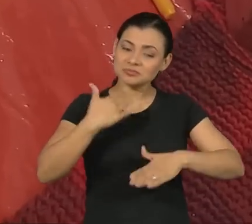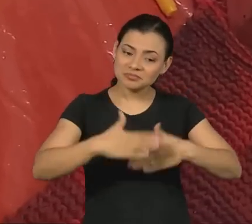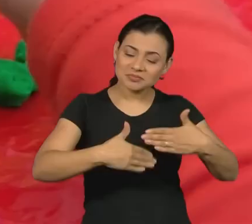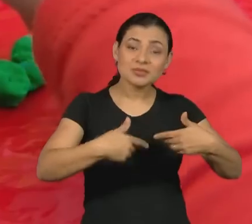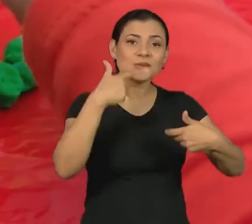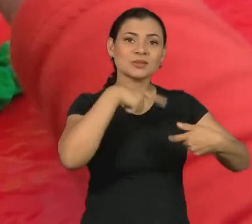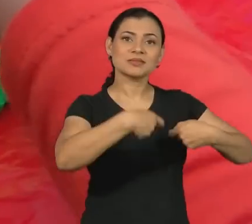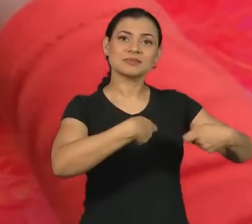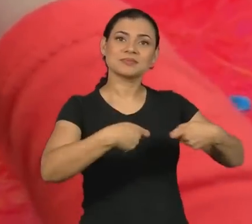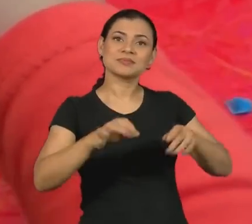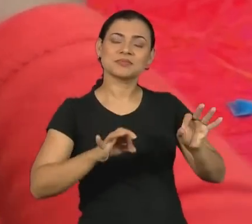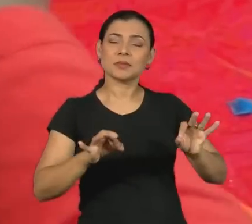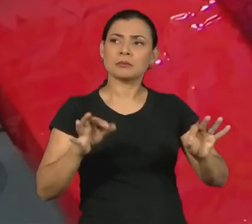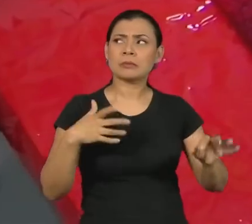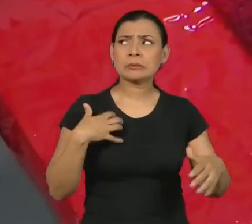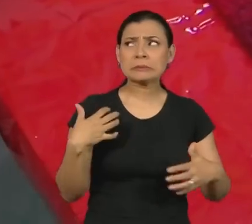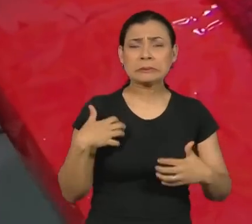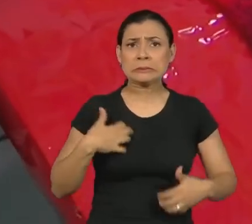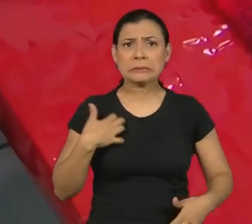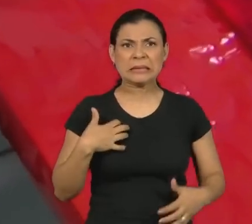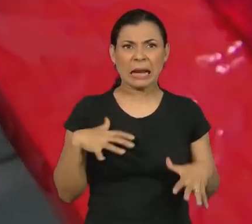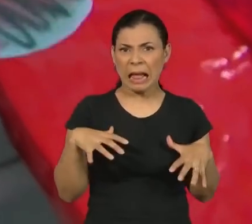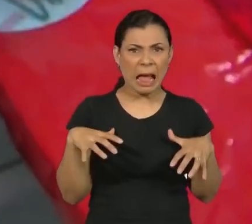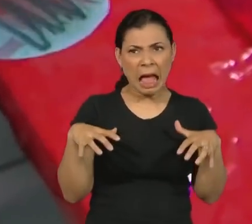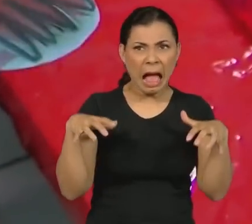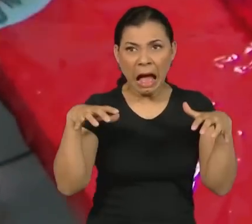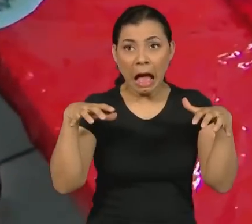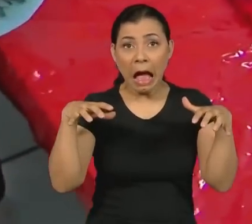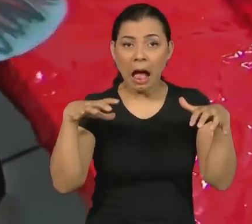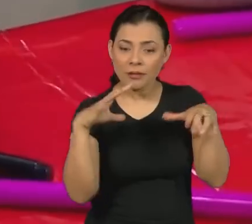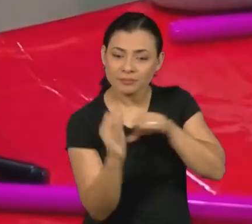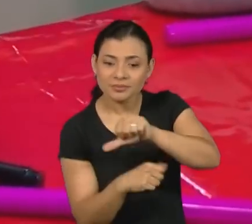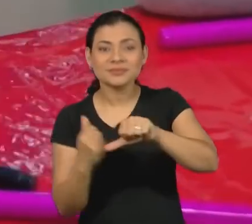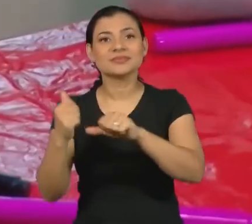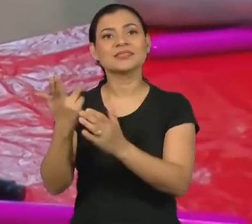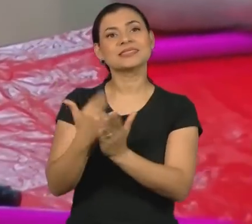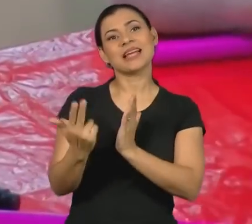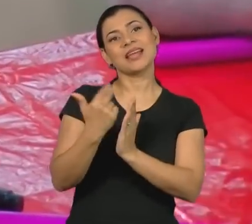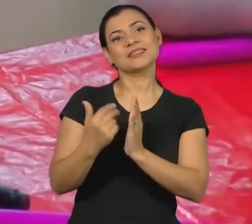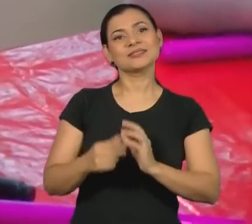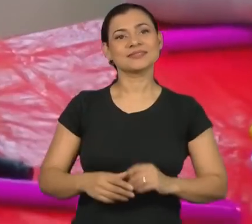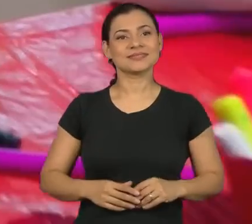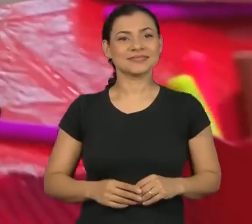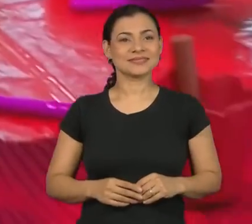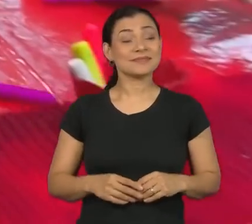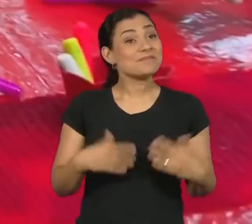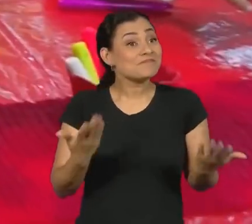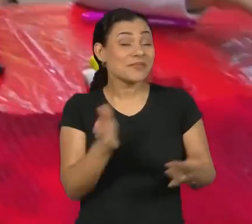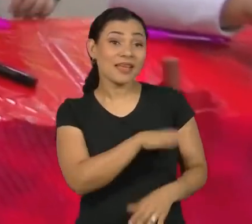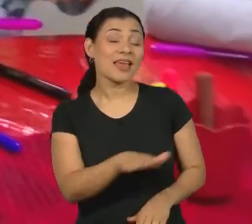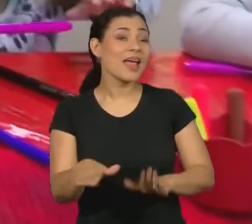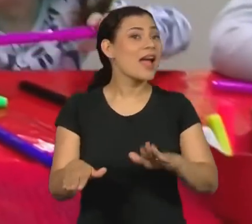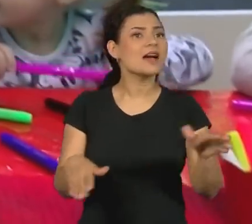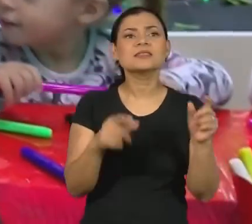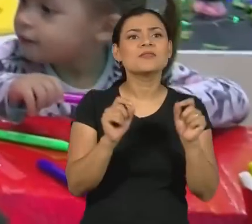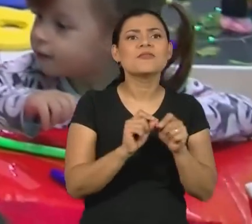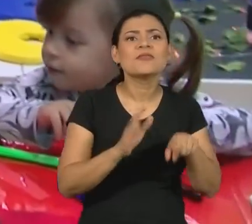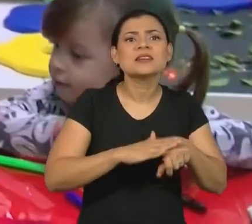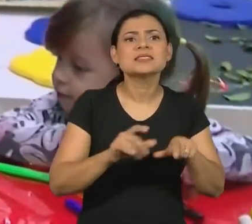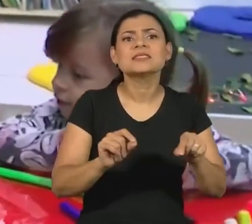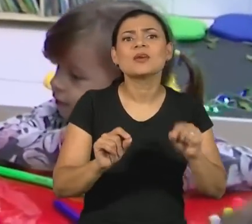forma, deixa de assustar como um bicho-papão e vira desenho. Ó, crianças, o que nós vamos fazer aqui?